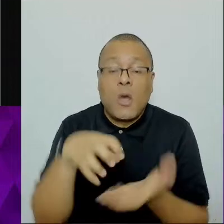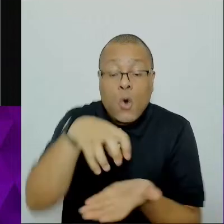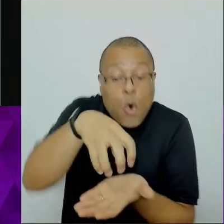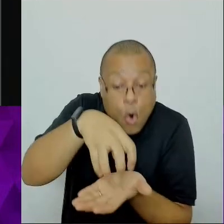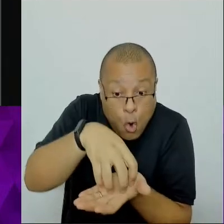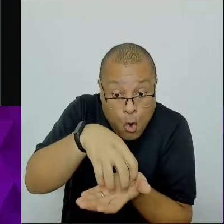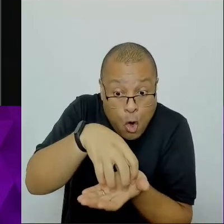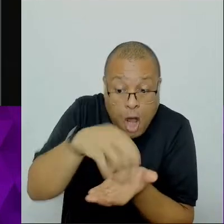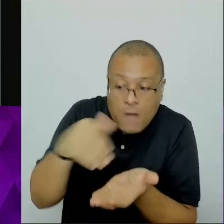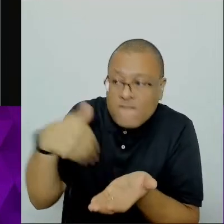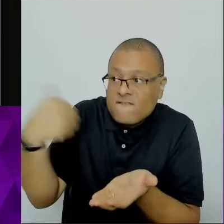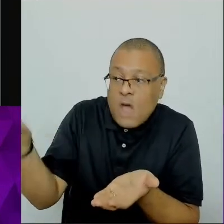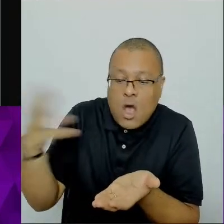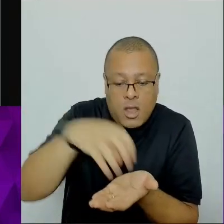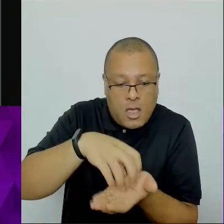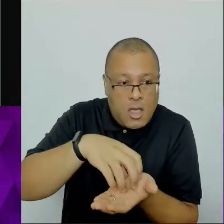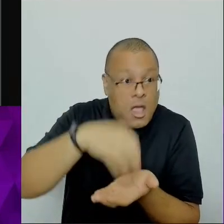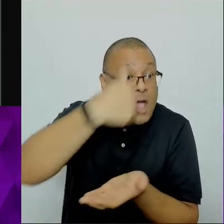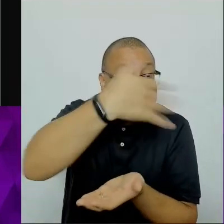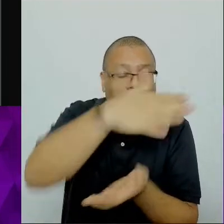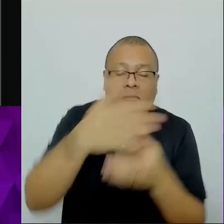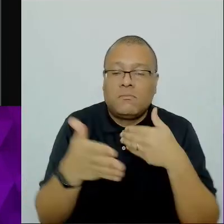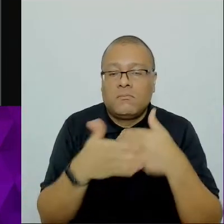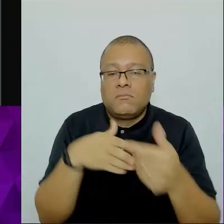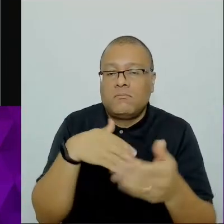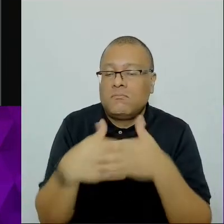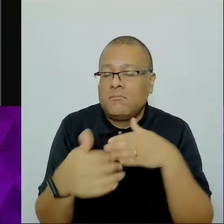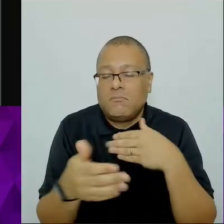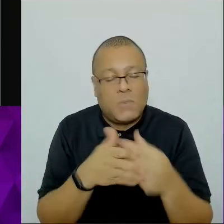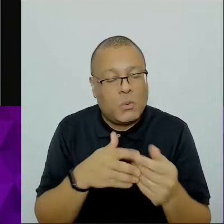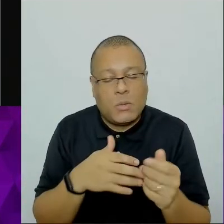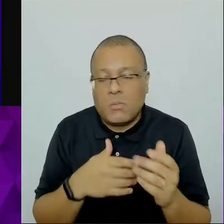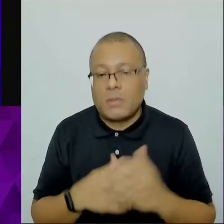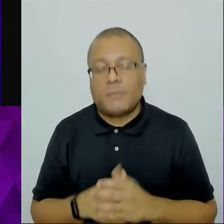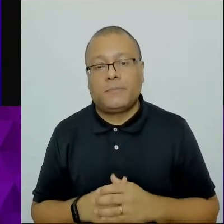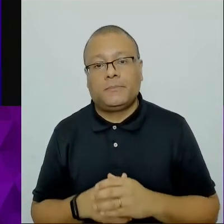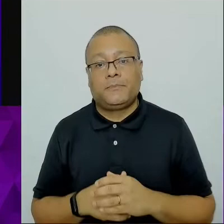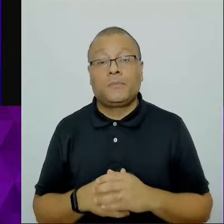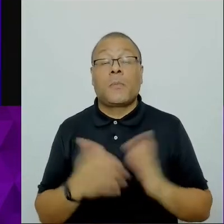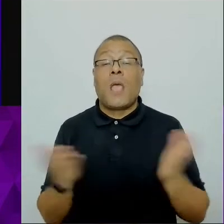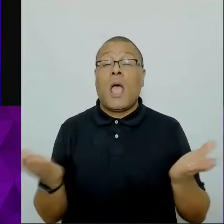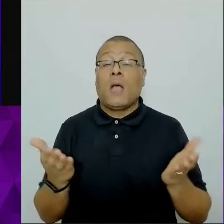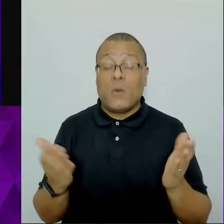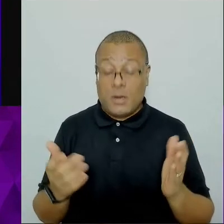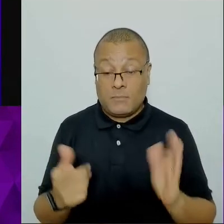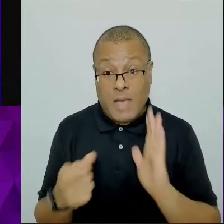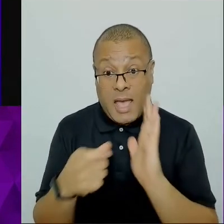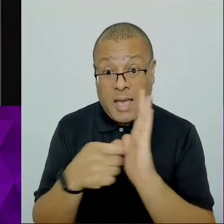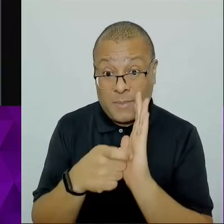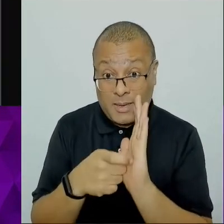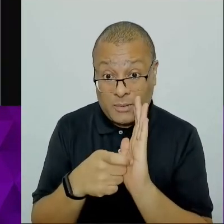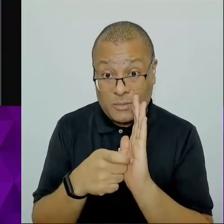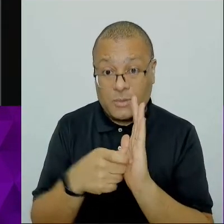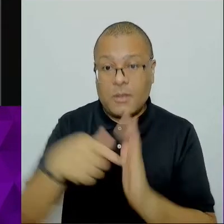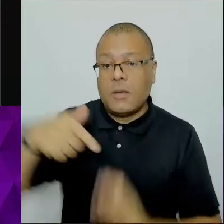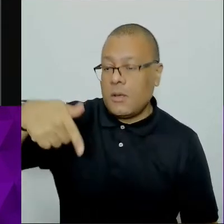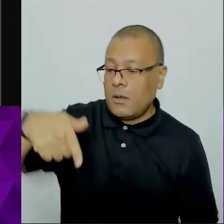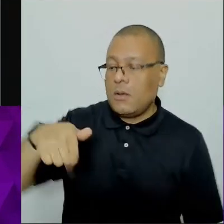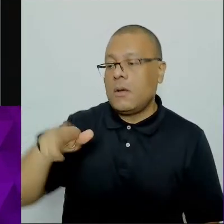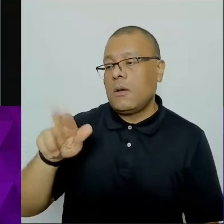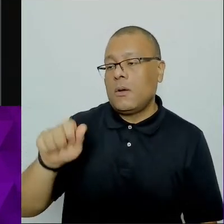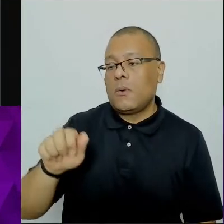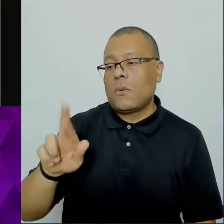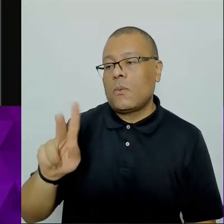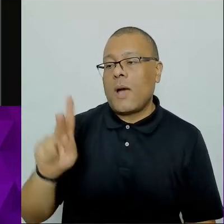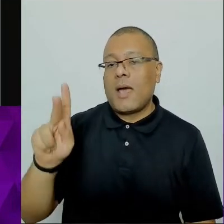o que fica totalmente agnóstico é o que está aqui dentro do application. Como que está a nossa aplicação do Quarkus? O Quarkus aqui,